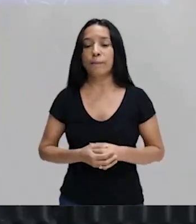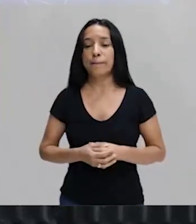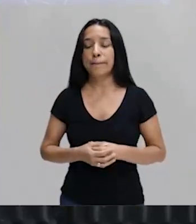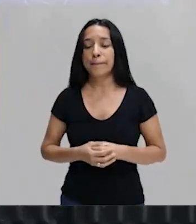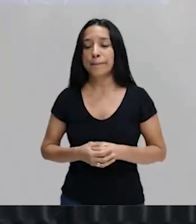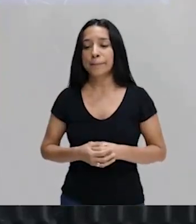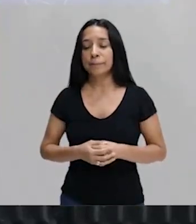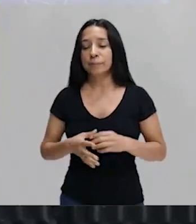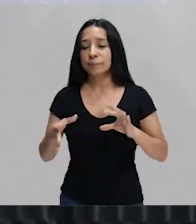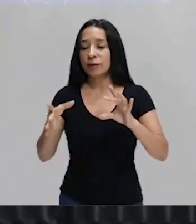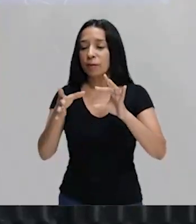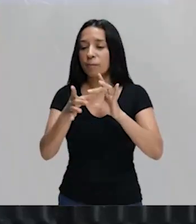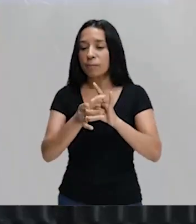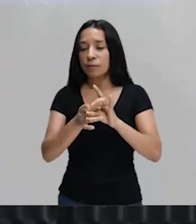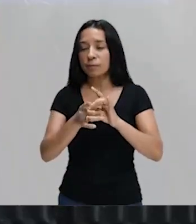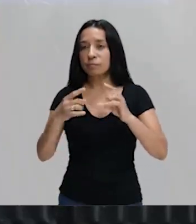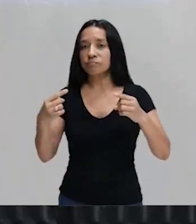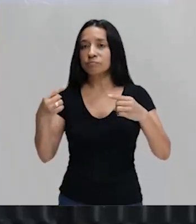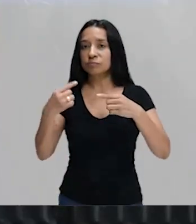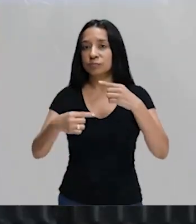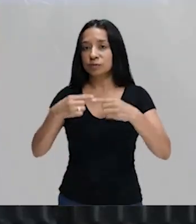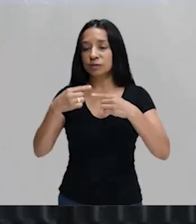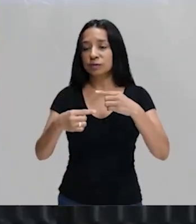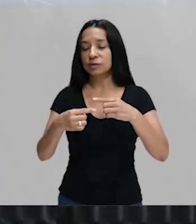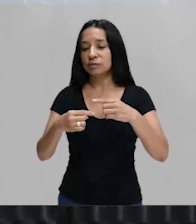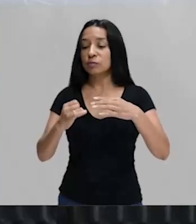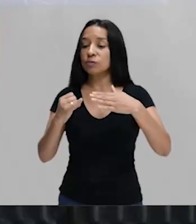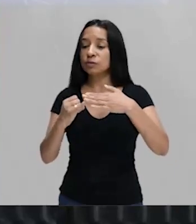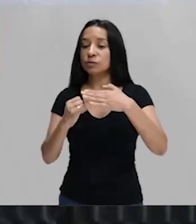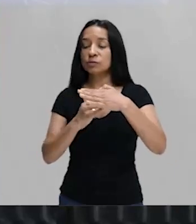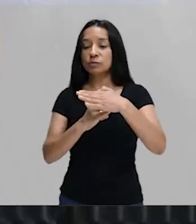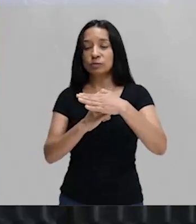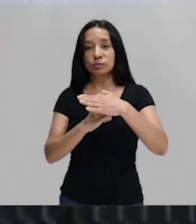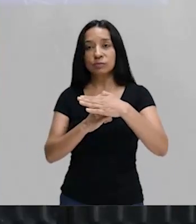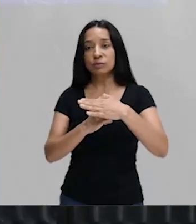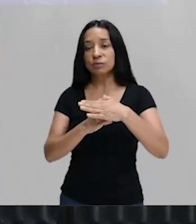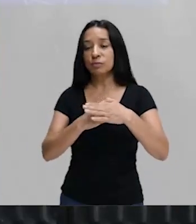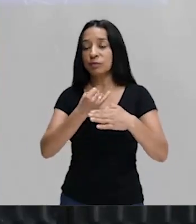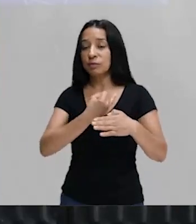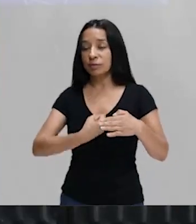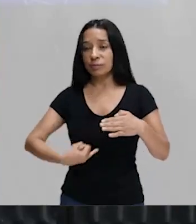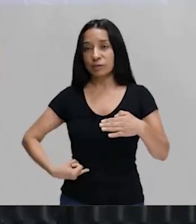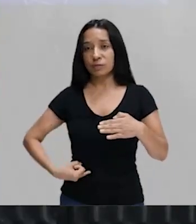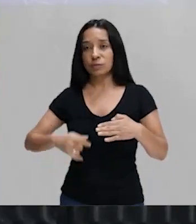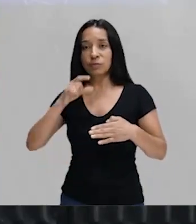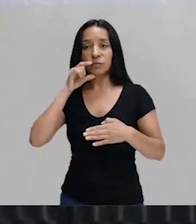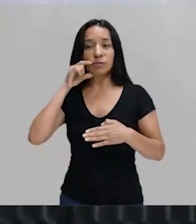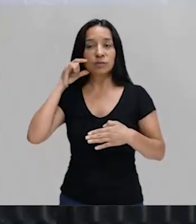parlamentarismo ele foi instituído pelo imperador, Dom Pedro II, que foi uma